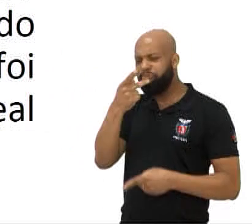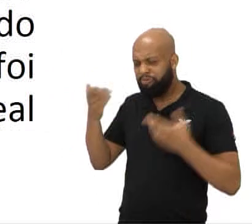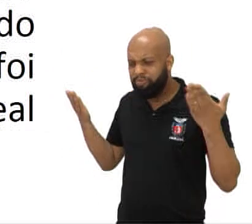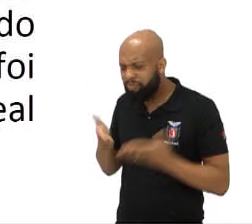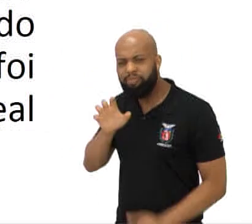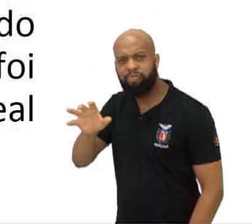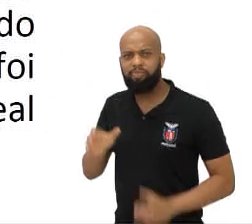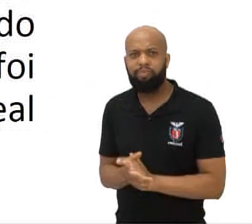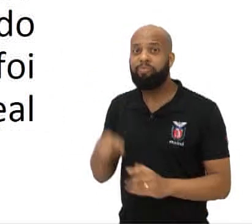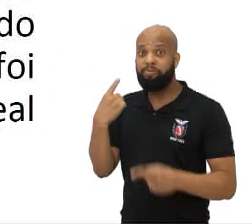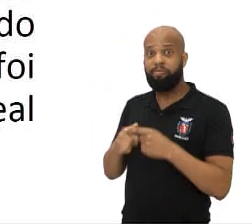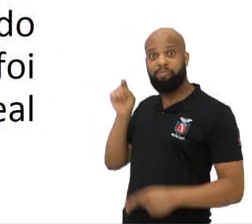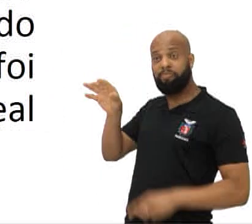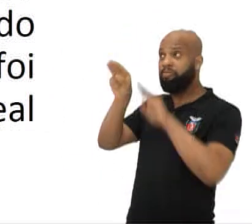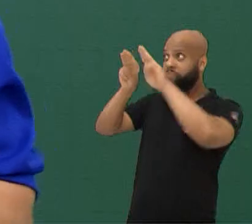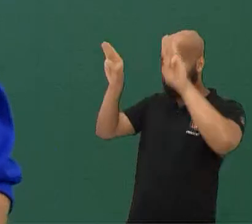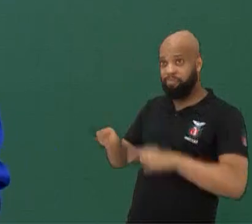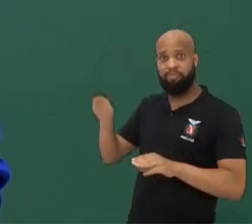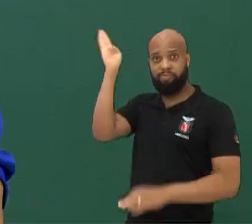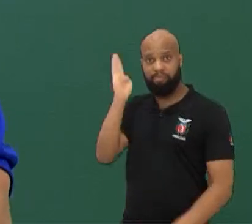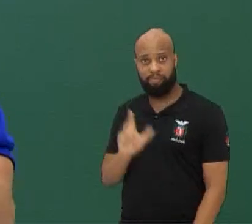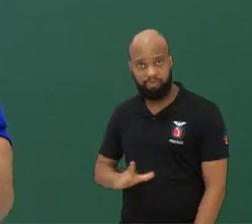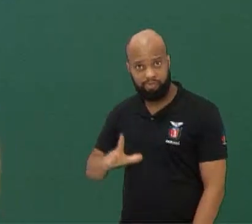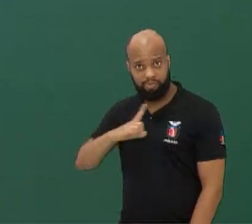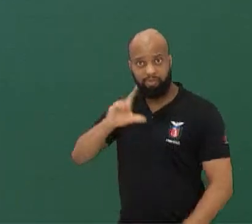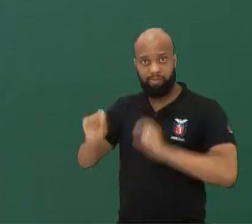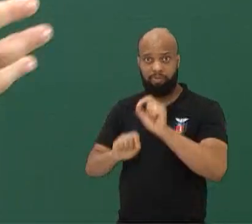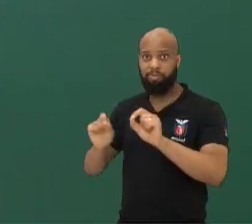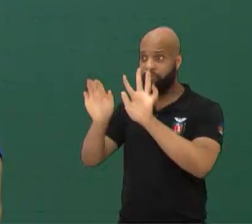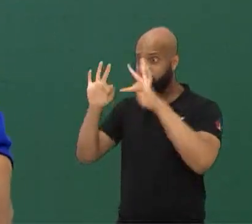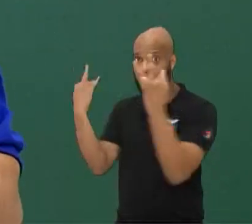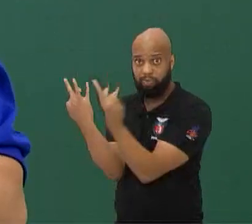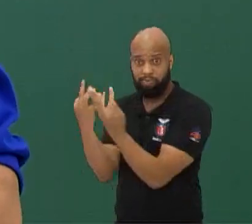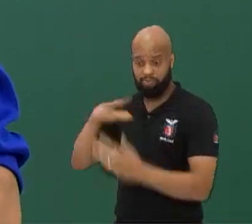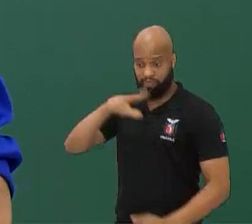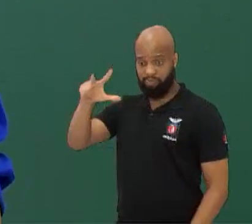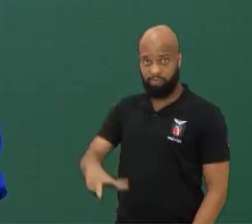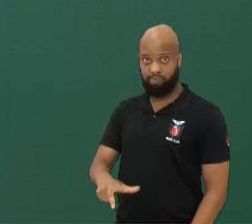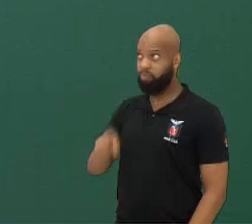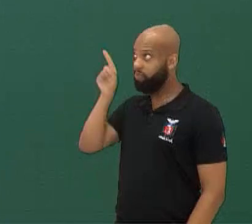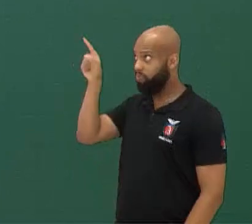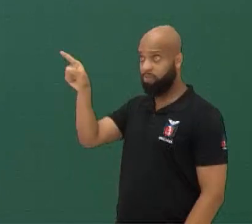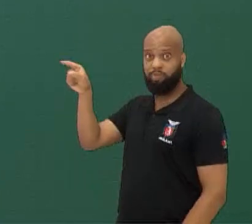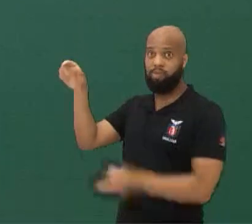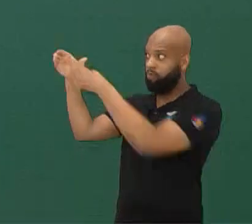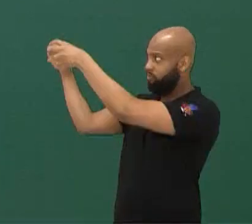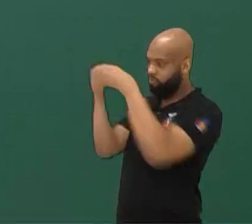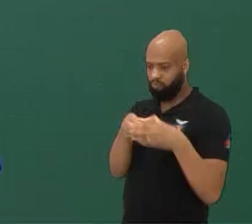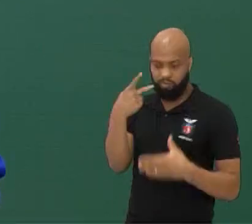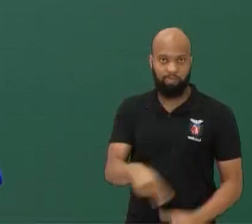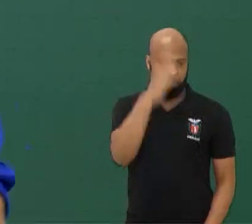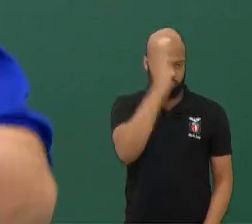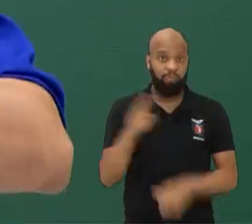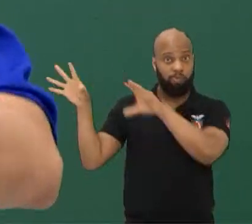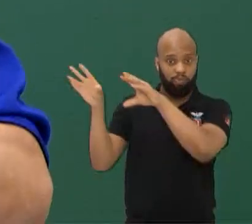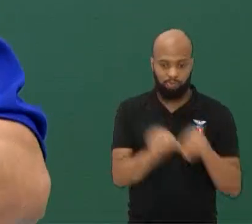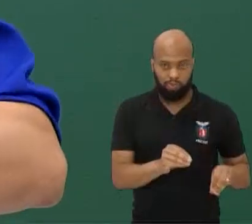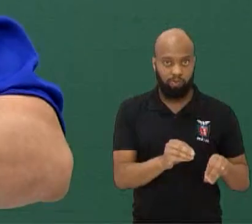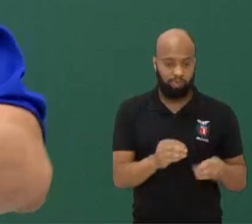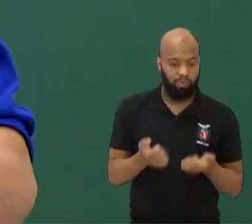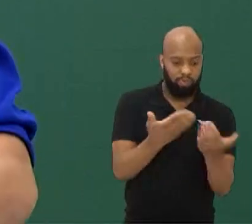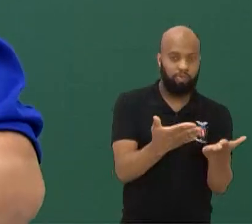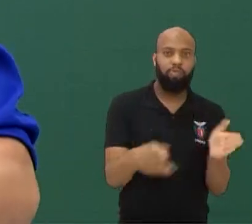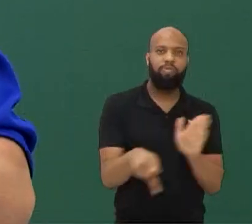de hoje? Esse Museu Nacional, quando a família real portuguesa se mudou para o Brasil, ele foi doado para ser